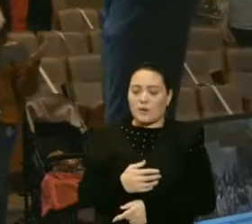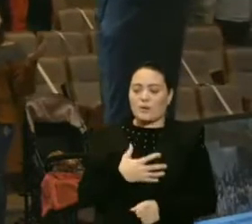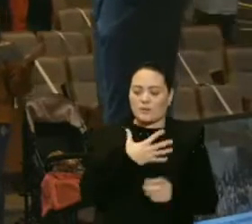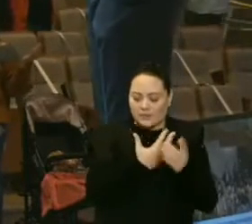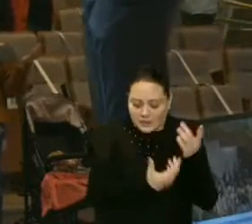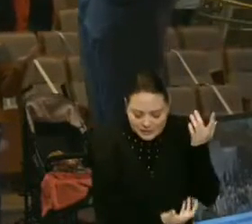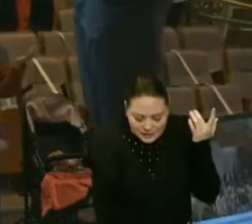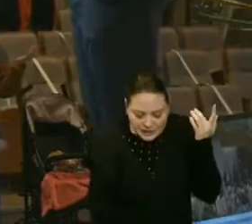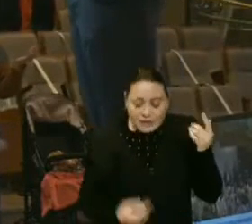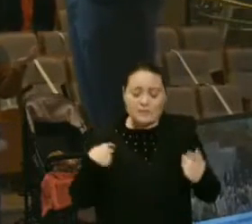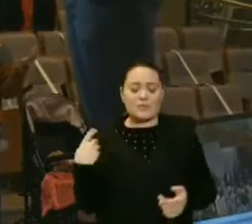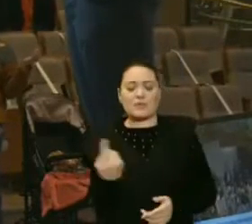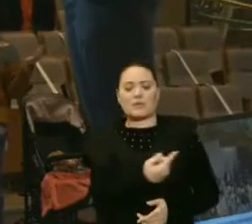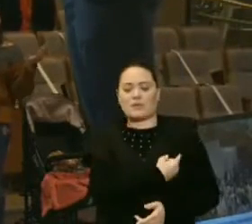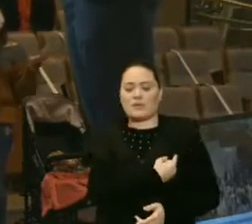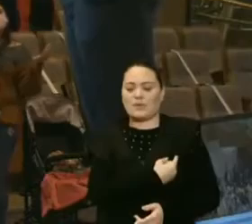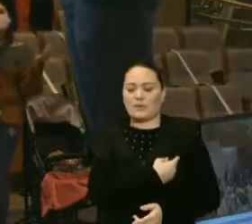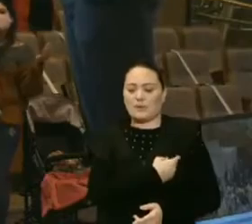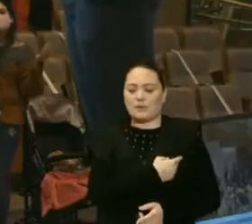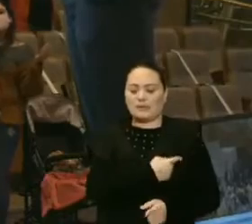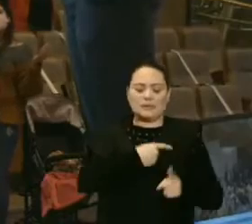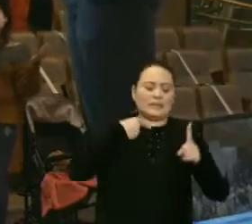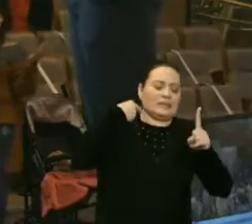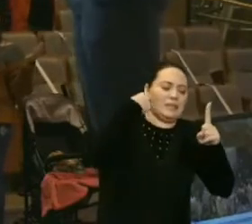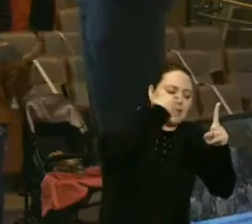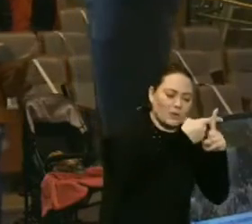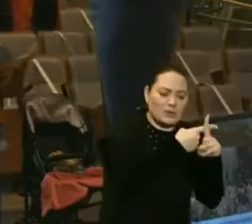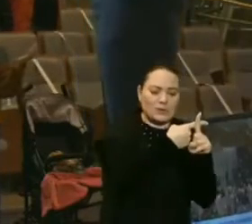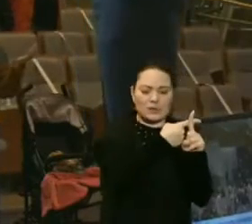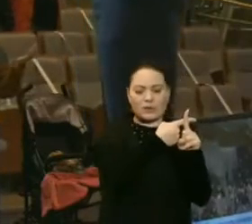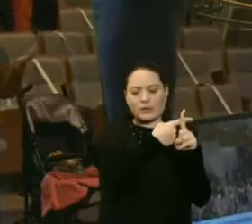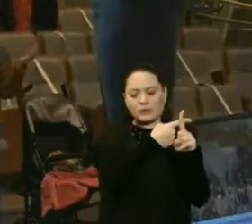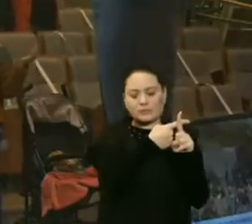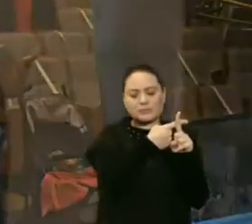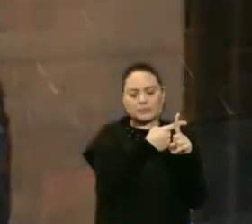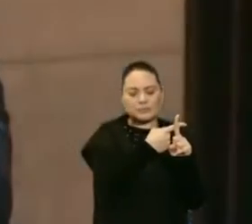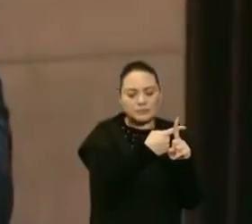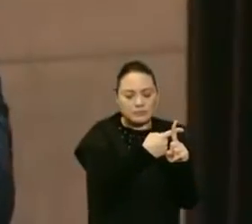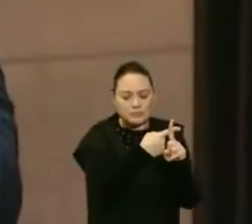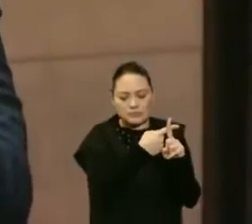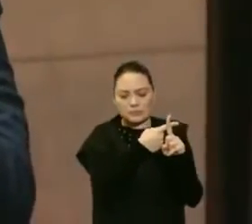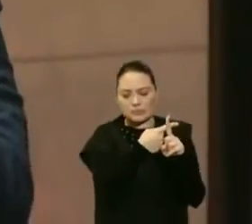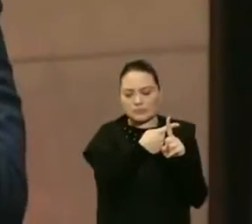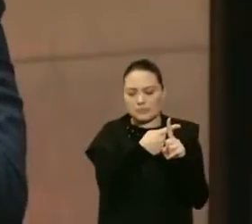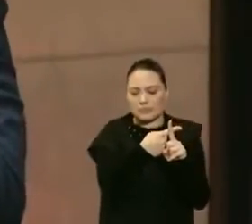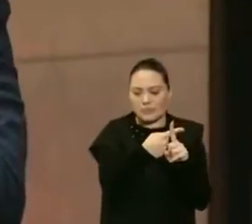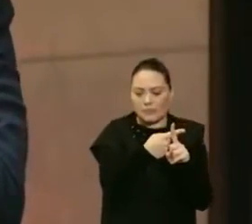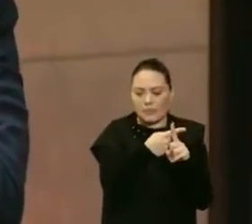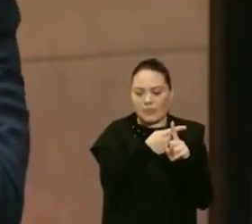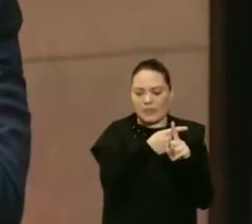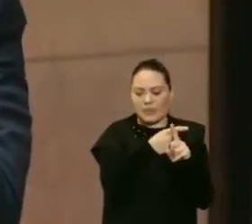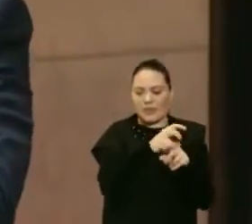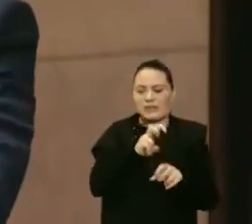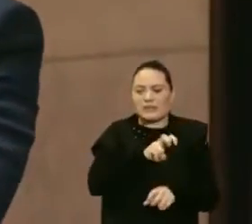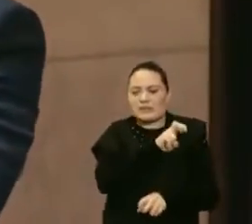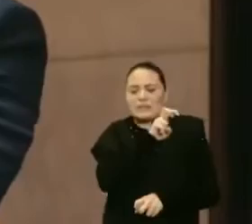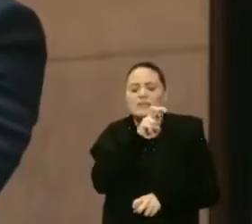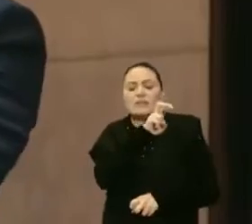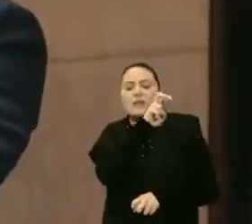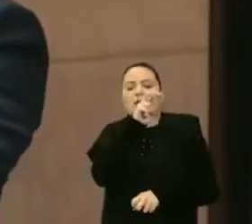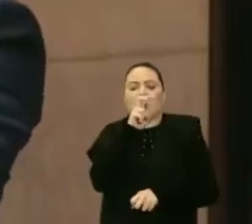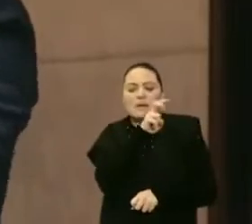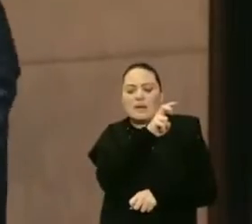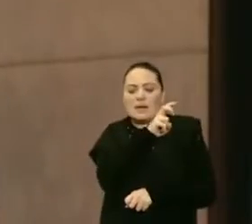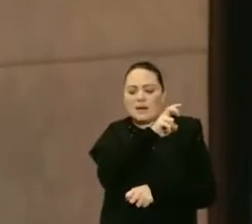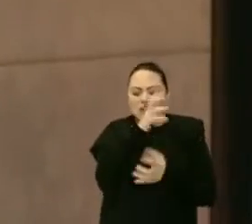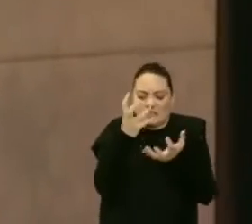ele foi estendido no madeiro. E assim como a serpente foi levantada no